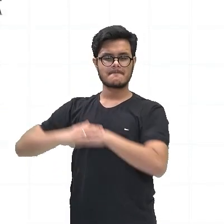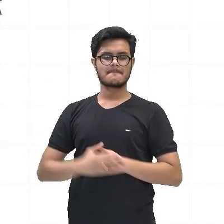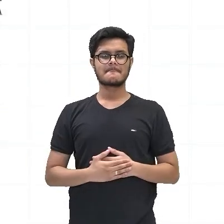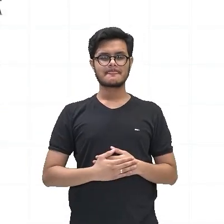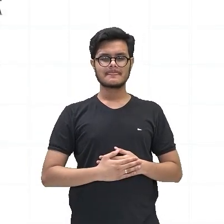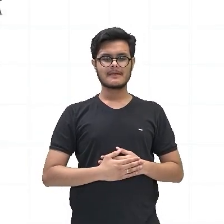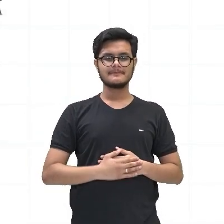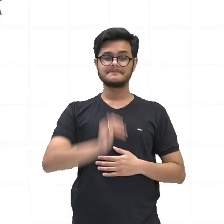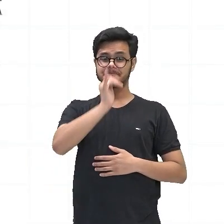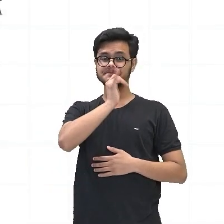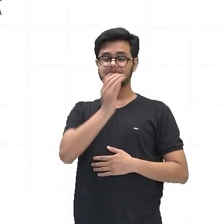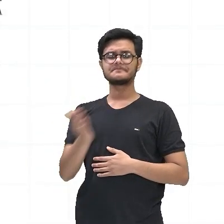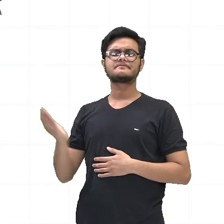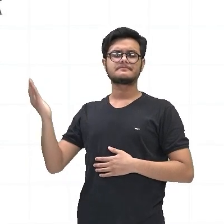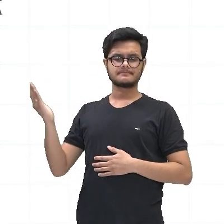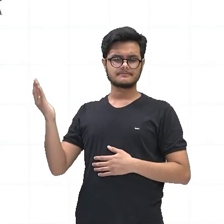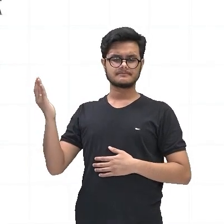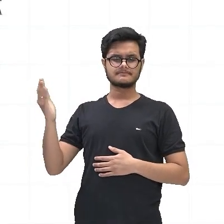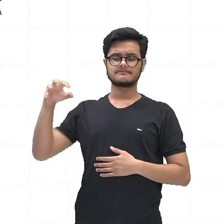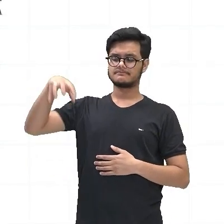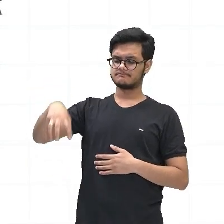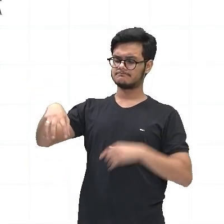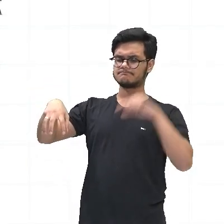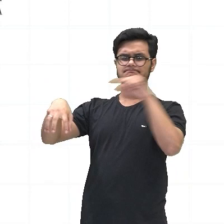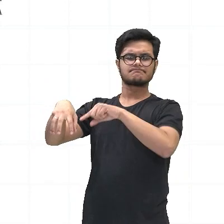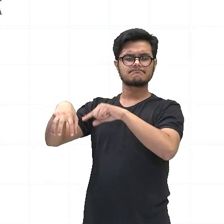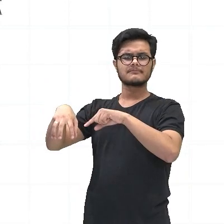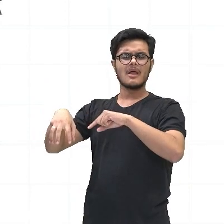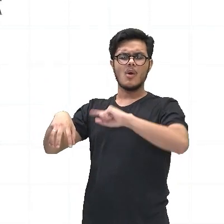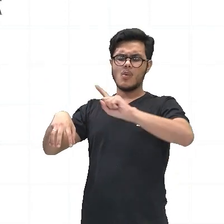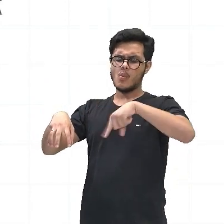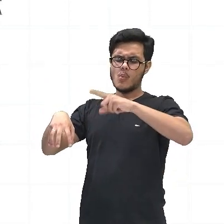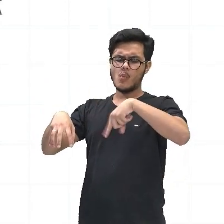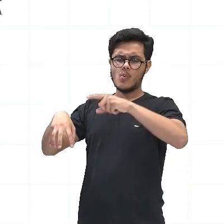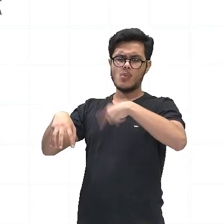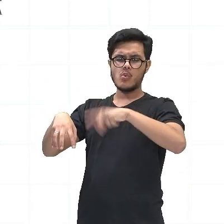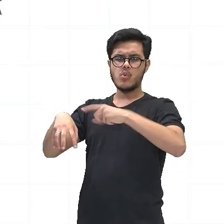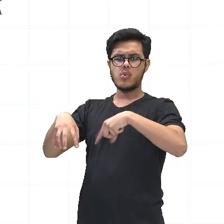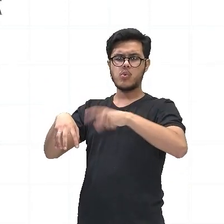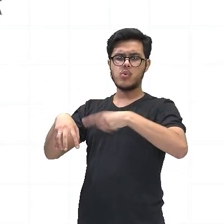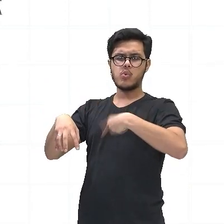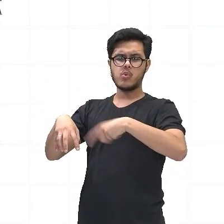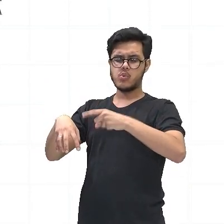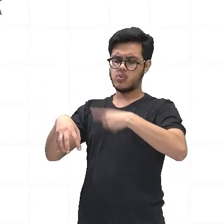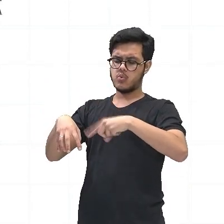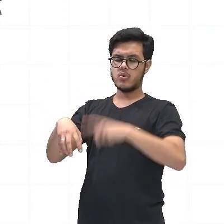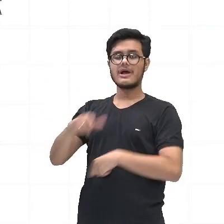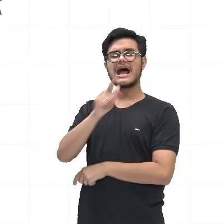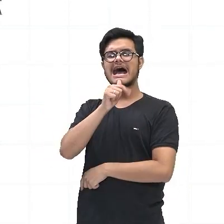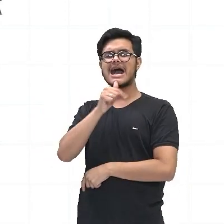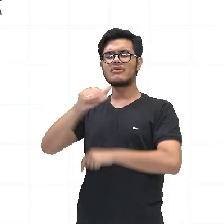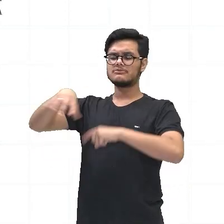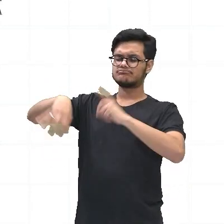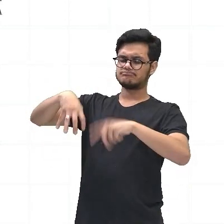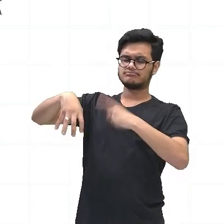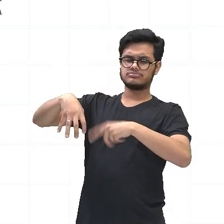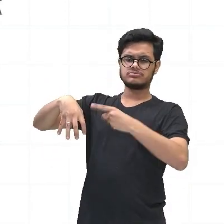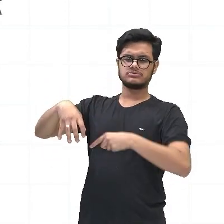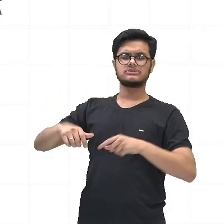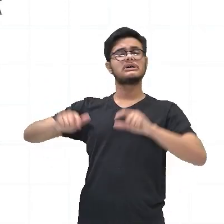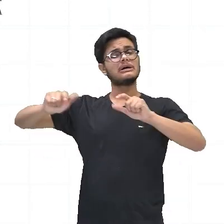para falar aí sobre essa geração de energia. Nós temos a usina hidrelétrica de Balbina, que ela é uma hidrelétrica do